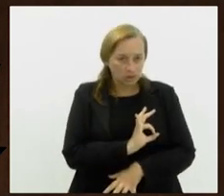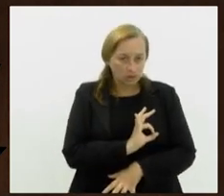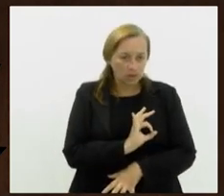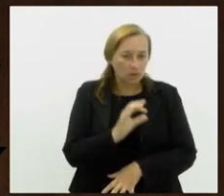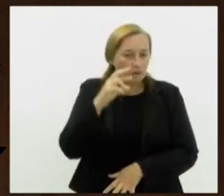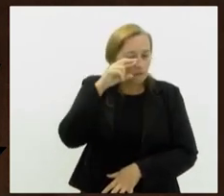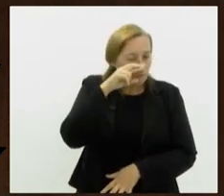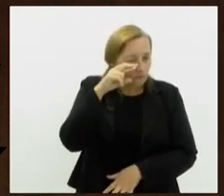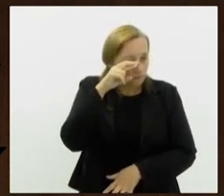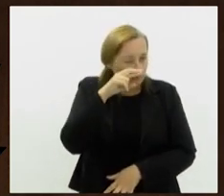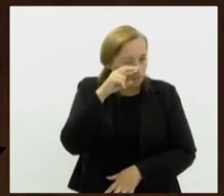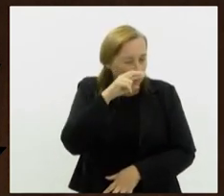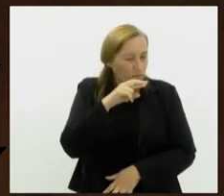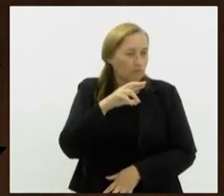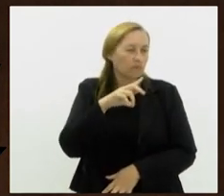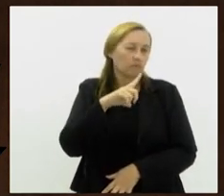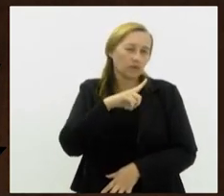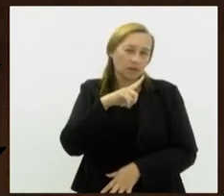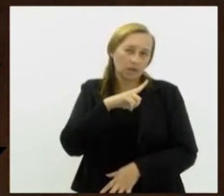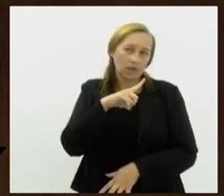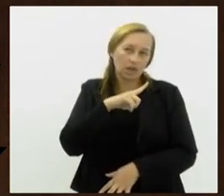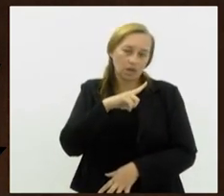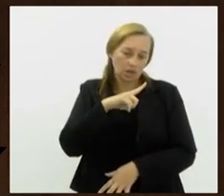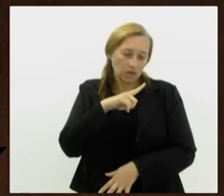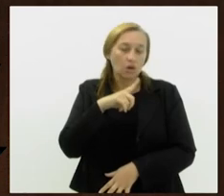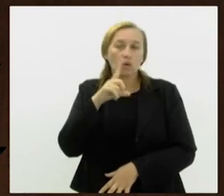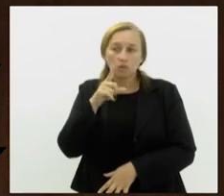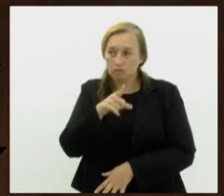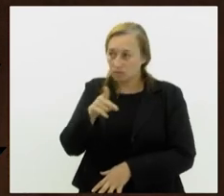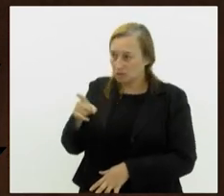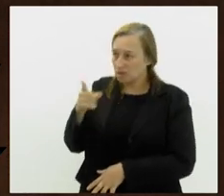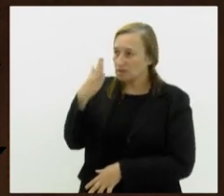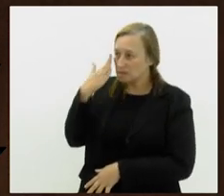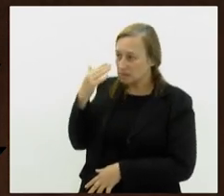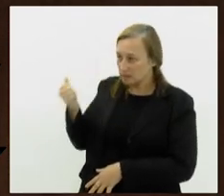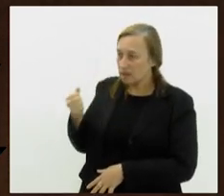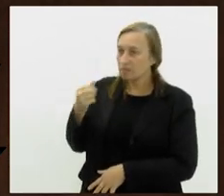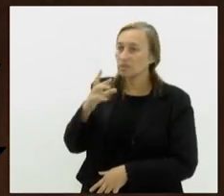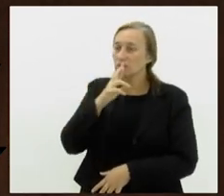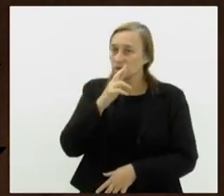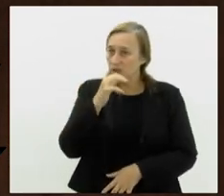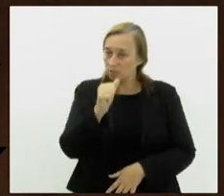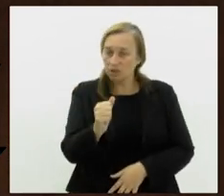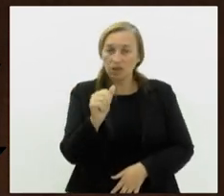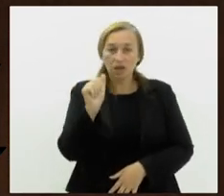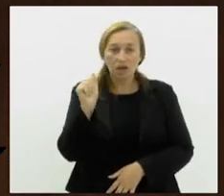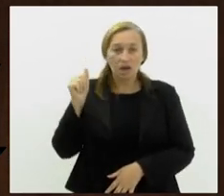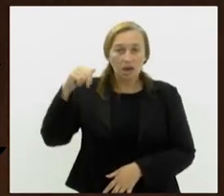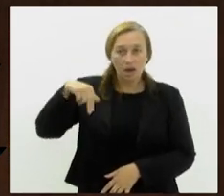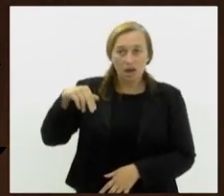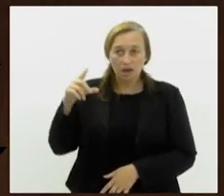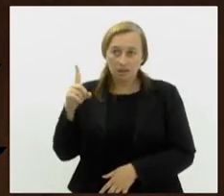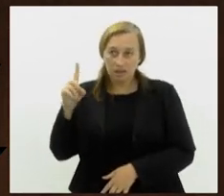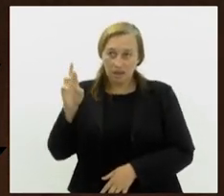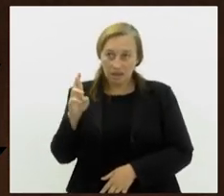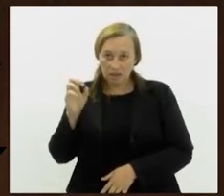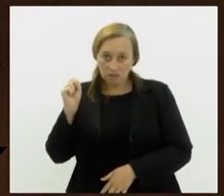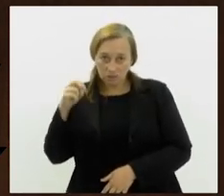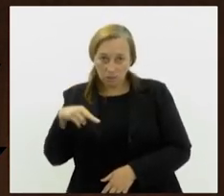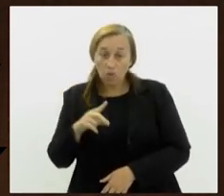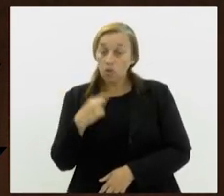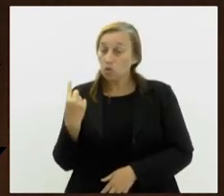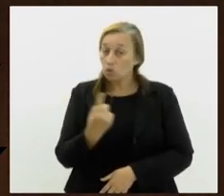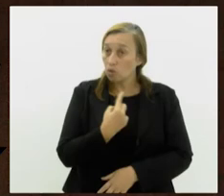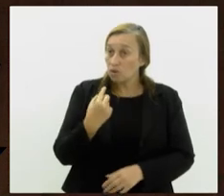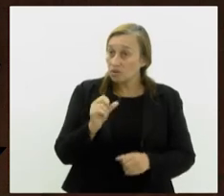perícia. Né? Nós somos, vossas excelências sabem, deputado Amorim, deputado Anderson, nós